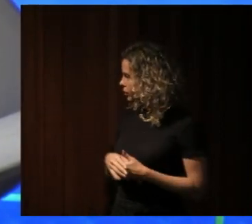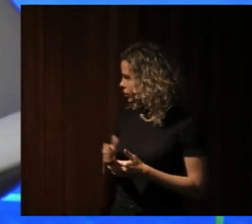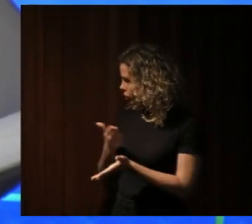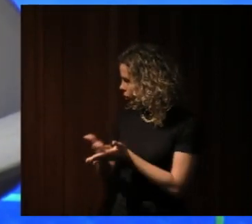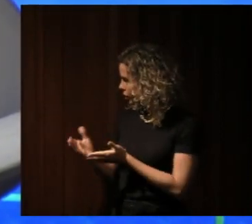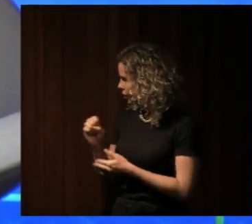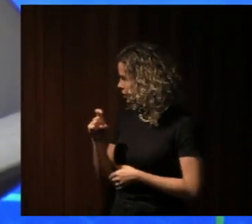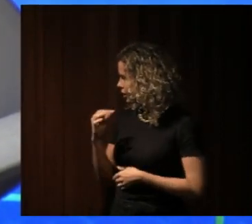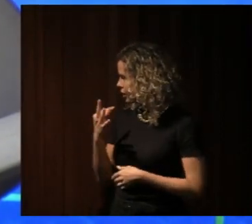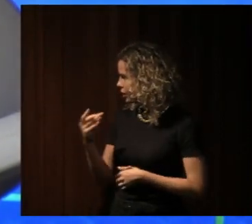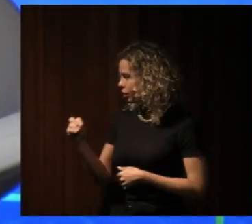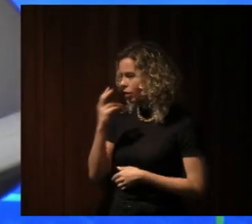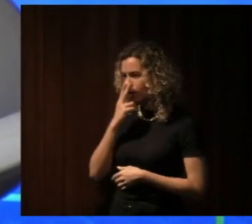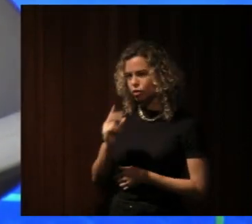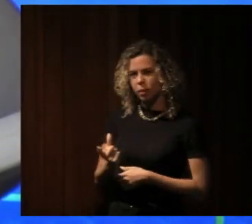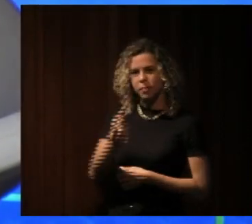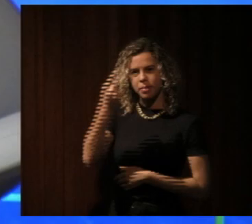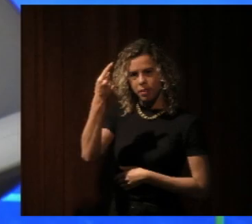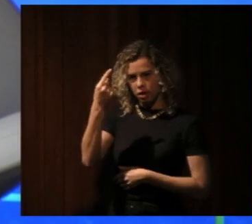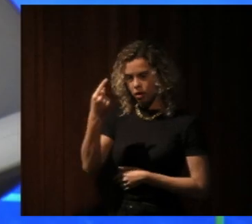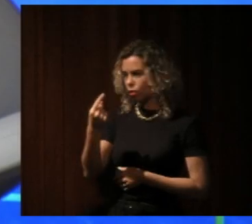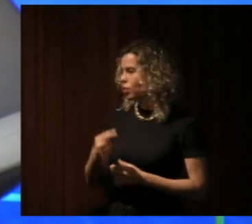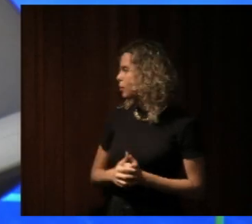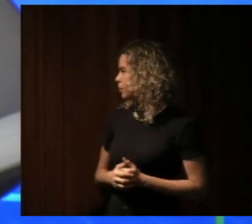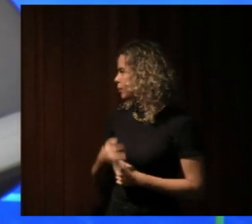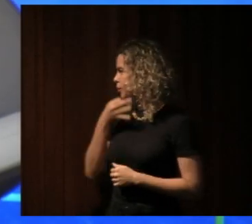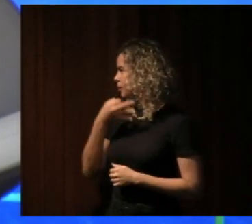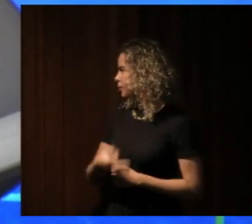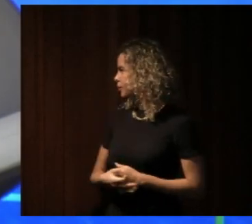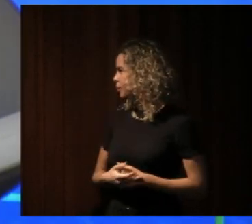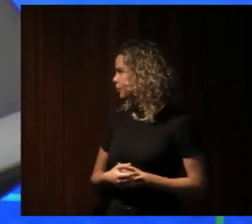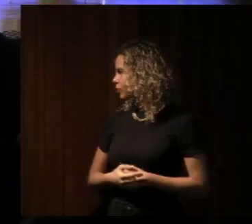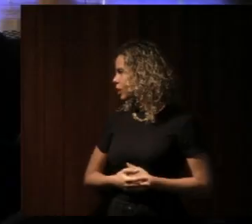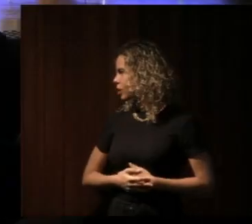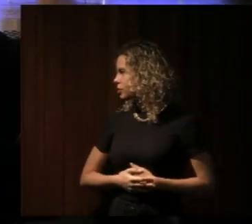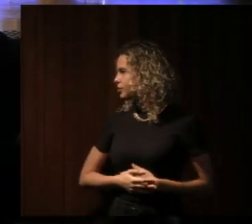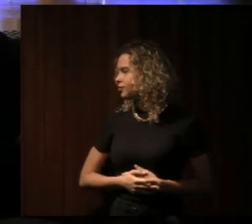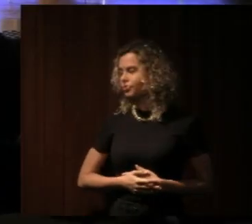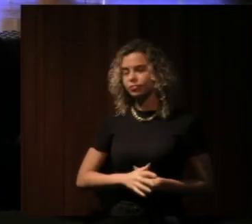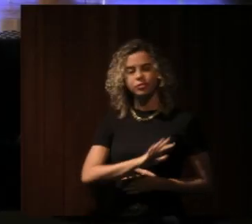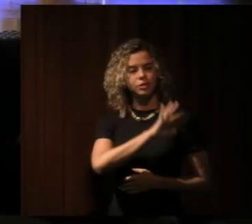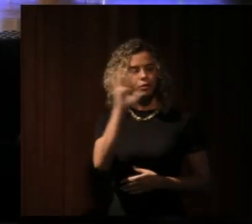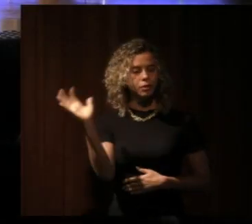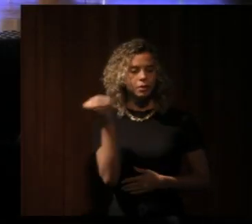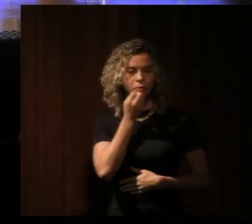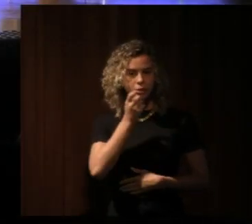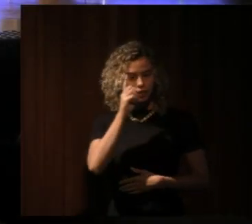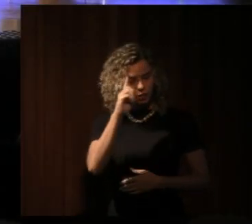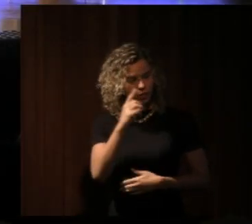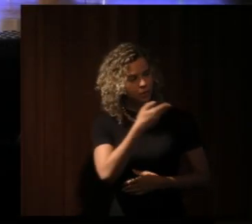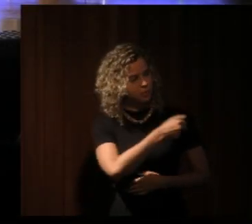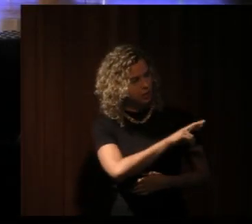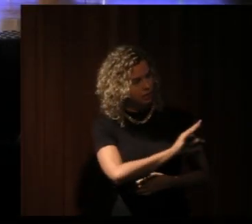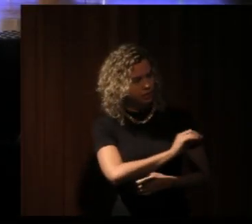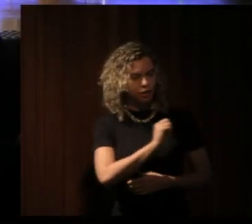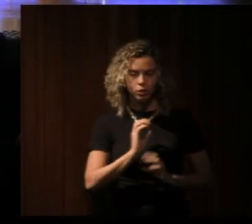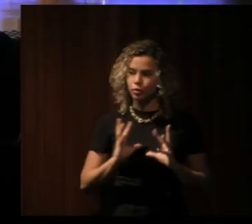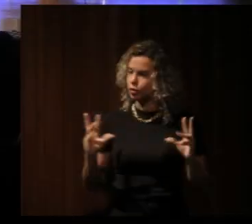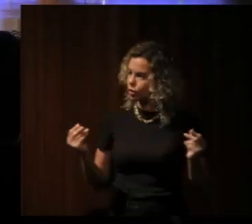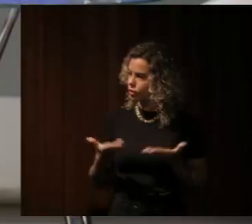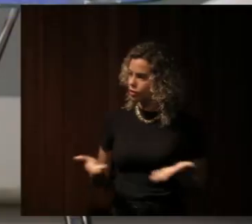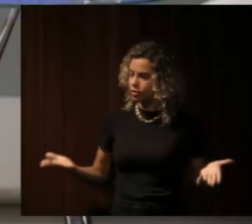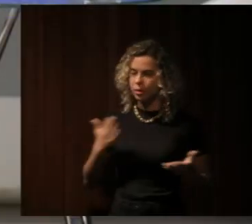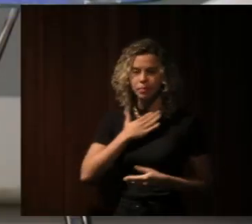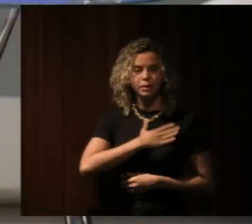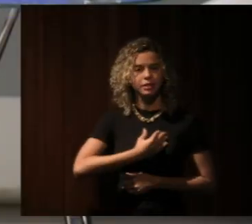Estadão Acho que foi o primeiro se eu não me engano aí a tomar esse posicionamento Olá bom dia bom dia Marta Bom dia a todos